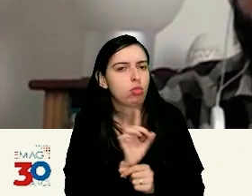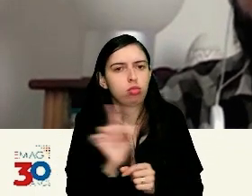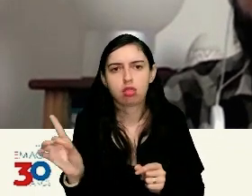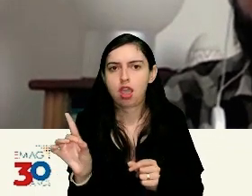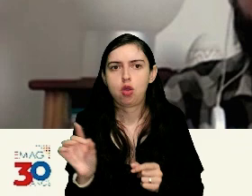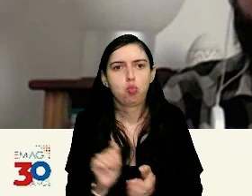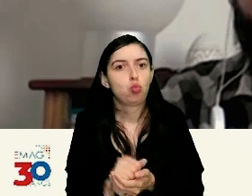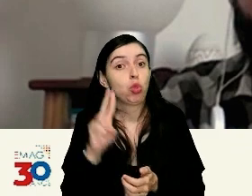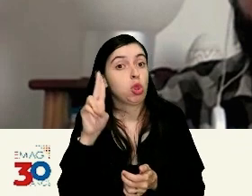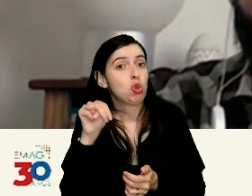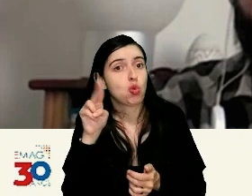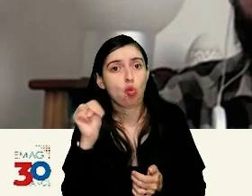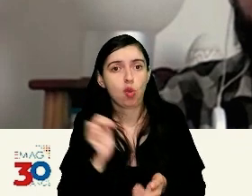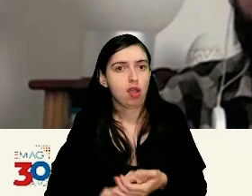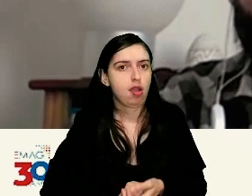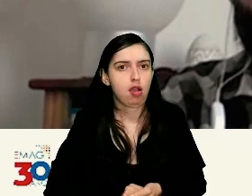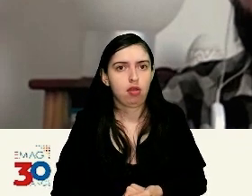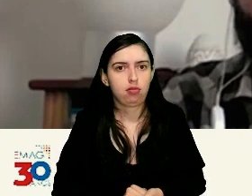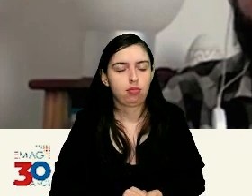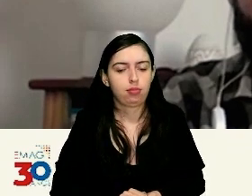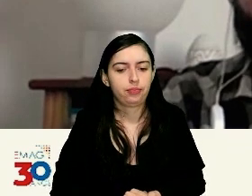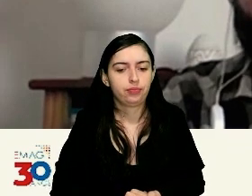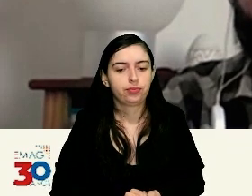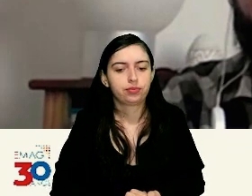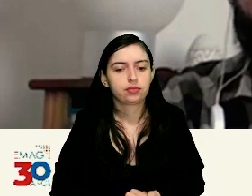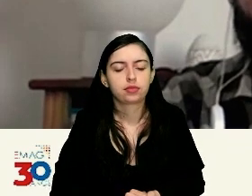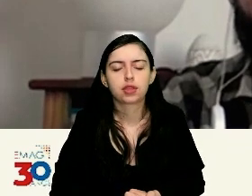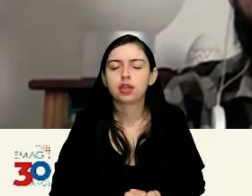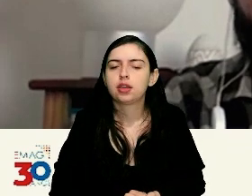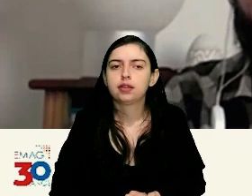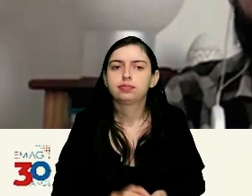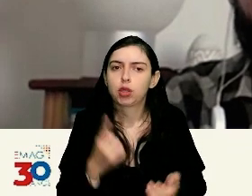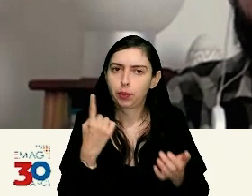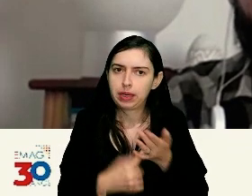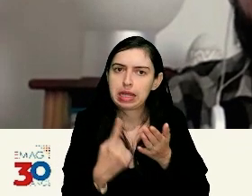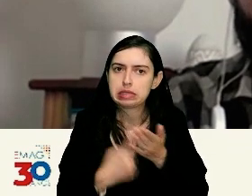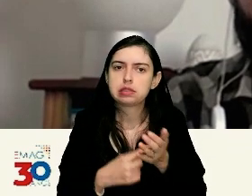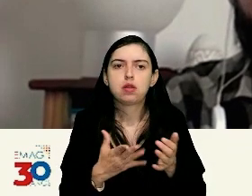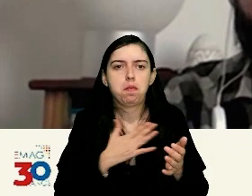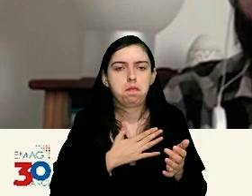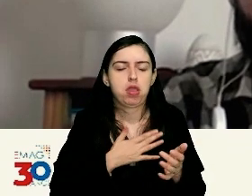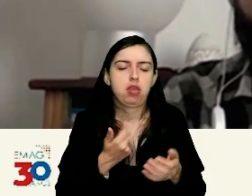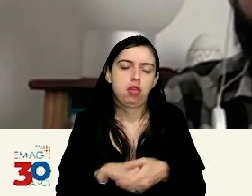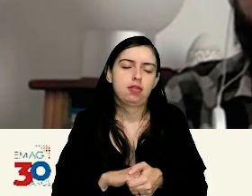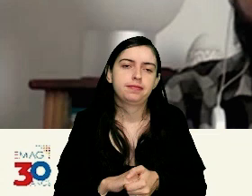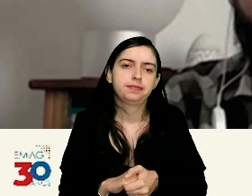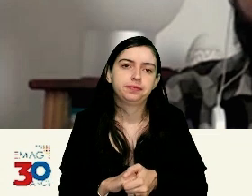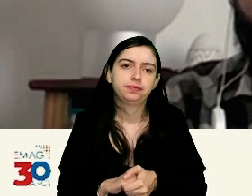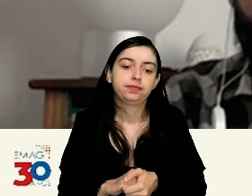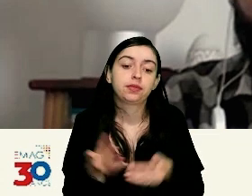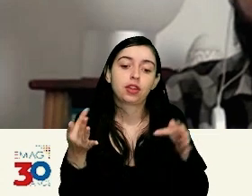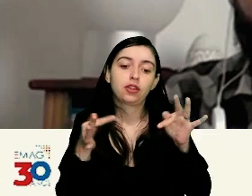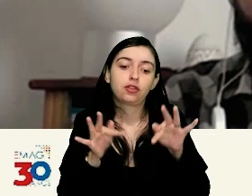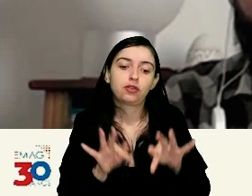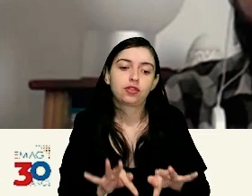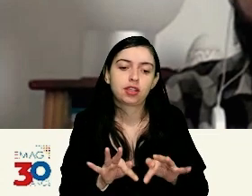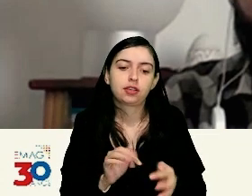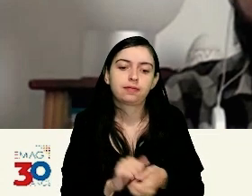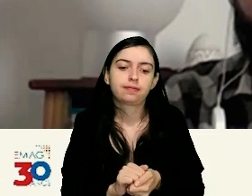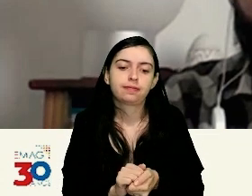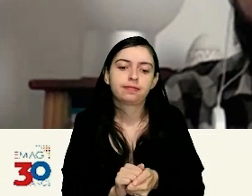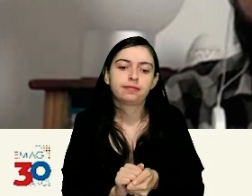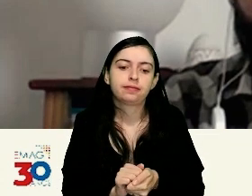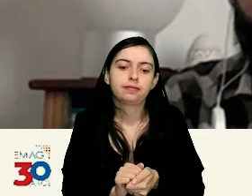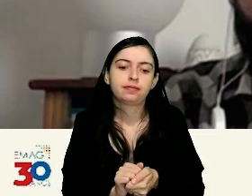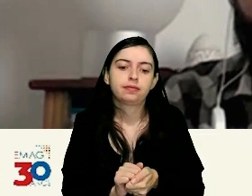a gente vai... Não abro mão disso daí, né? E, bom, enfim... Entendi o nome. E